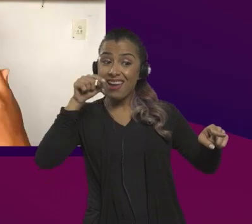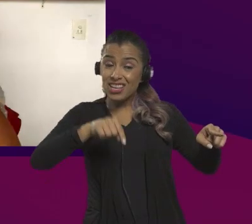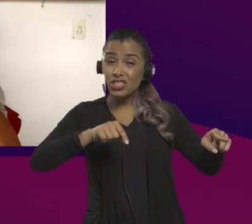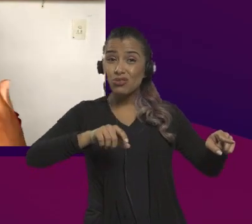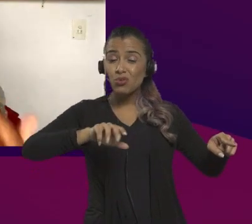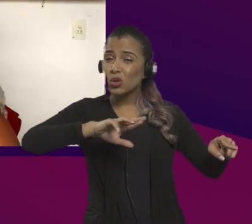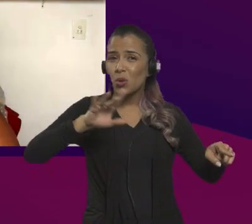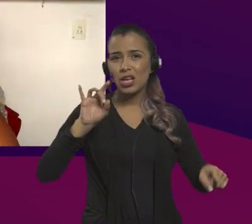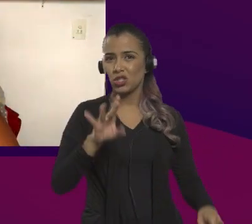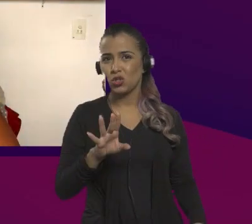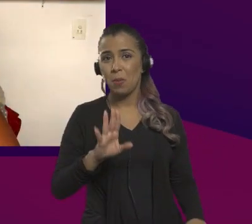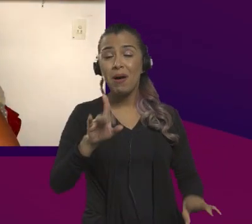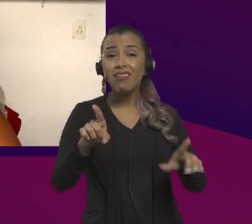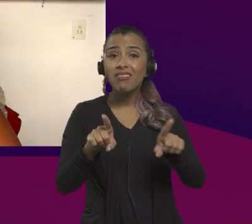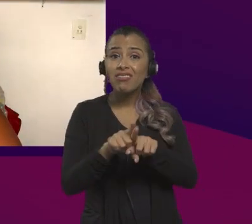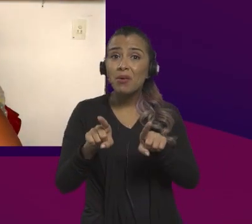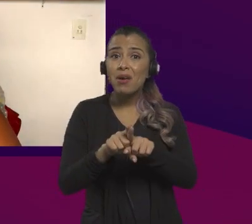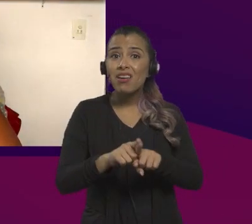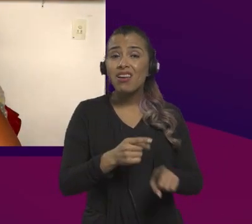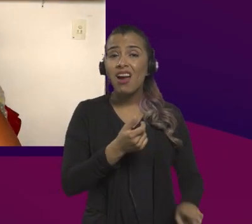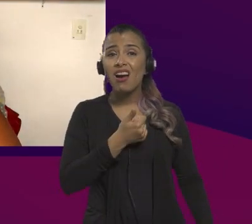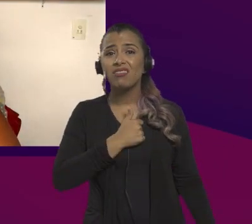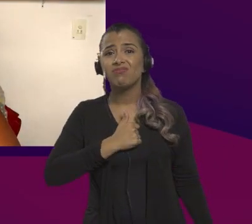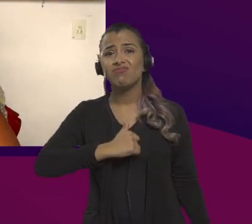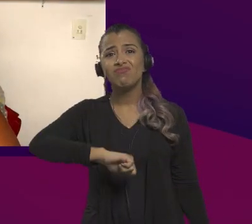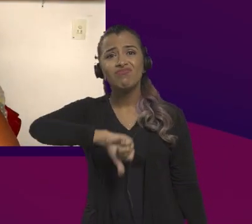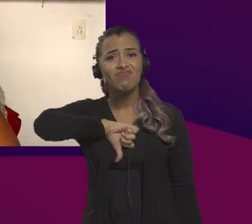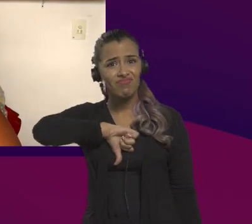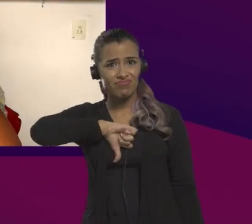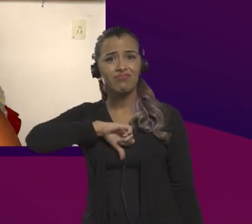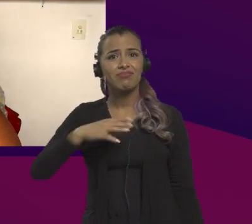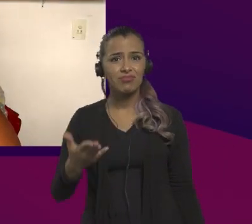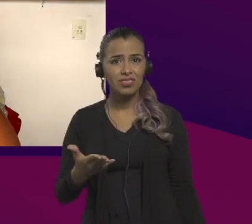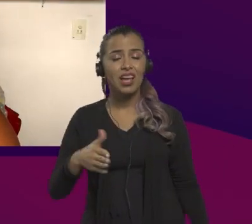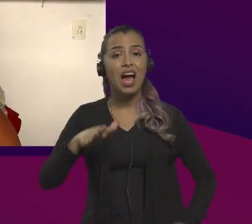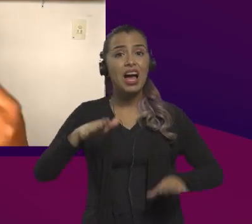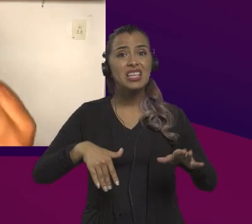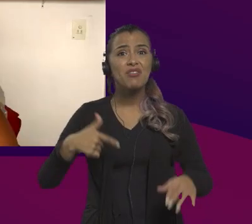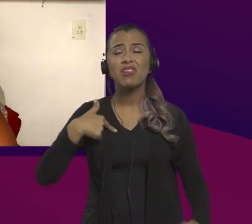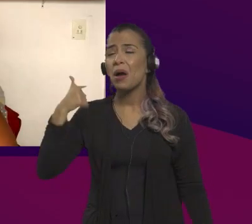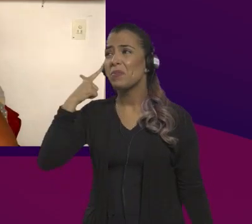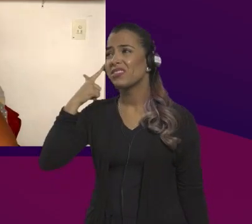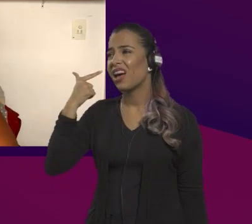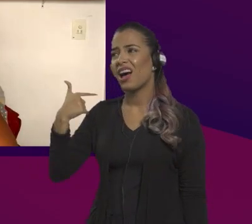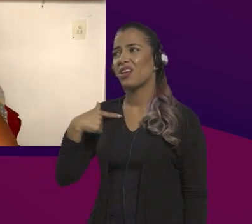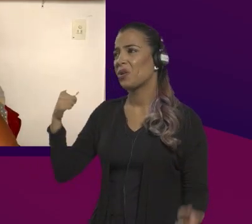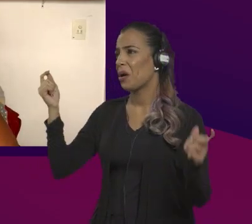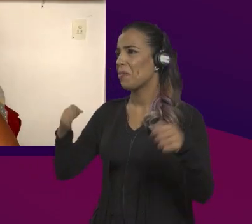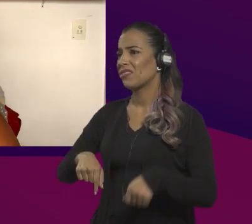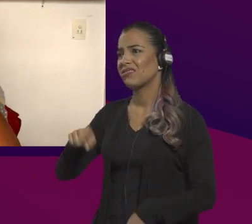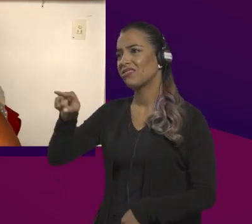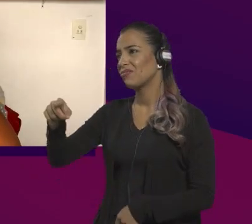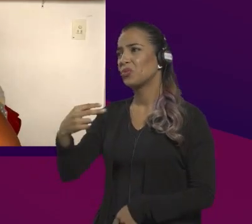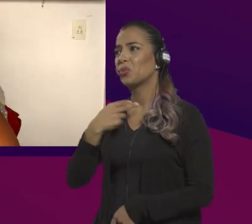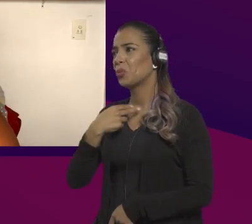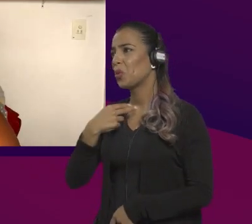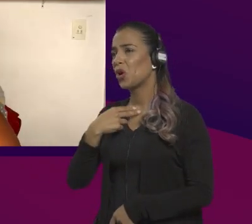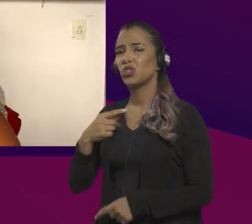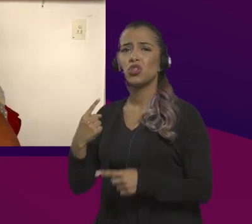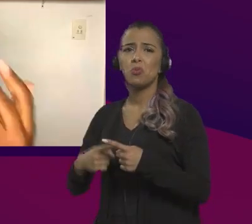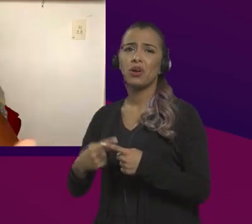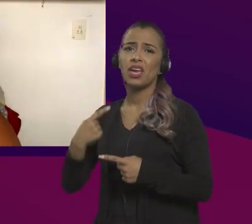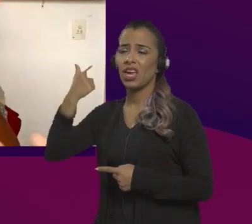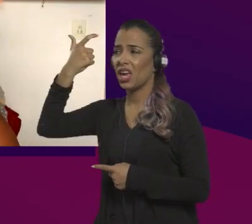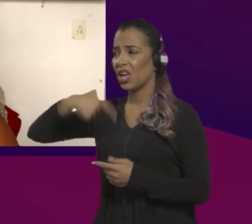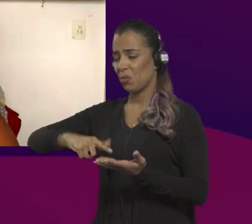questão de autoestima intelectual mesmo. Muitas coisas que eu achava que eu não era capaz de fazer, lugares que eu não era capaz de alcançar por ser quem eu era. E